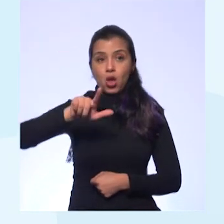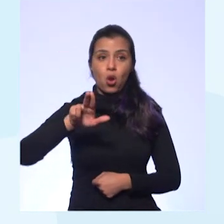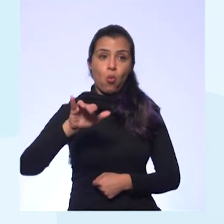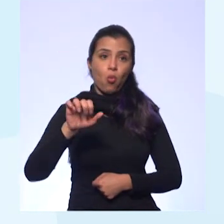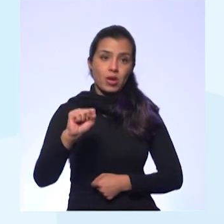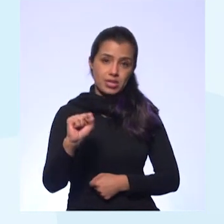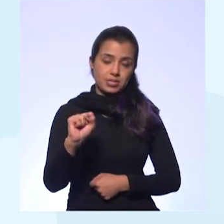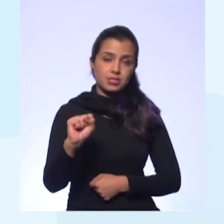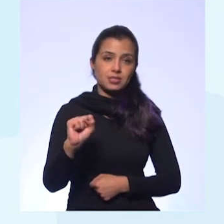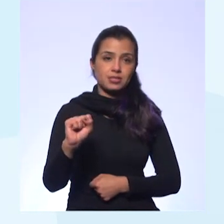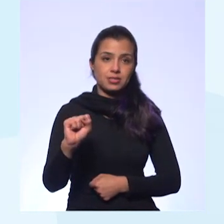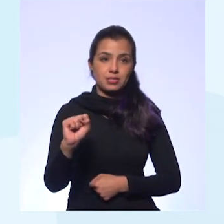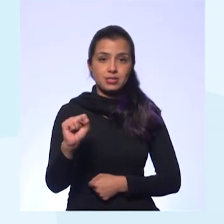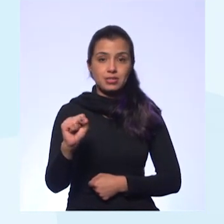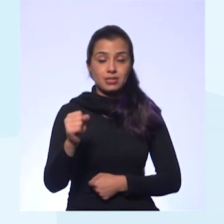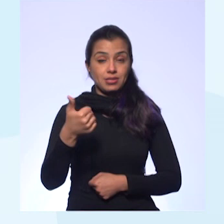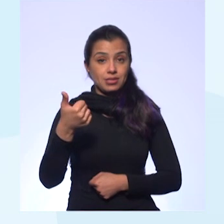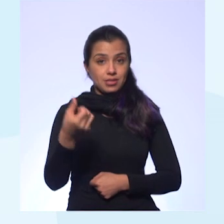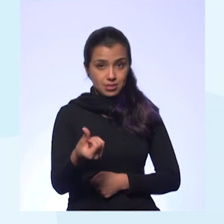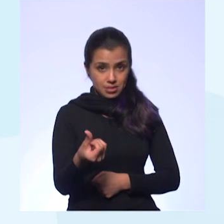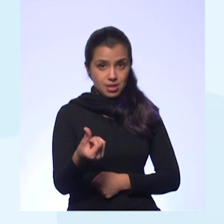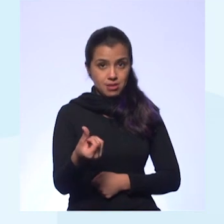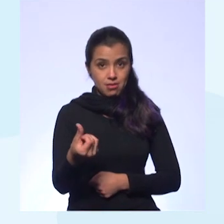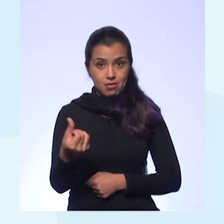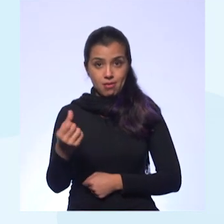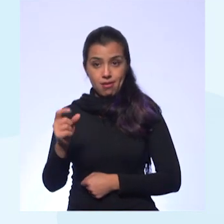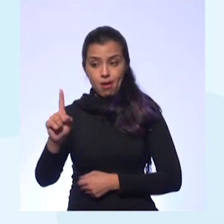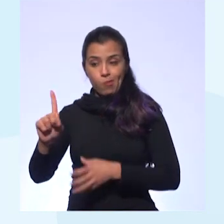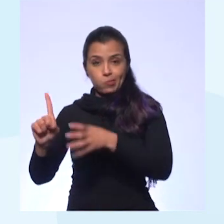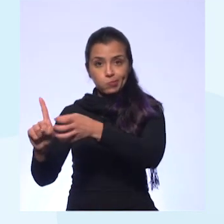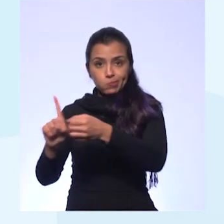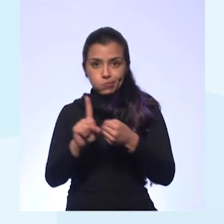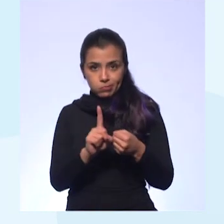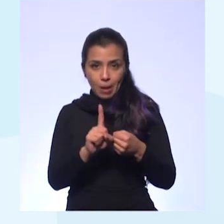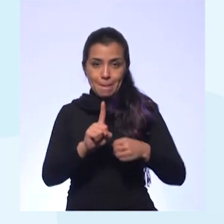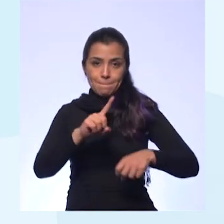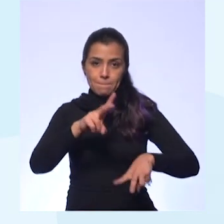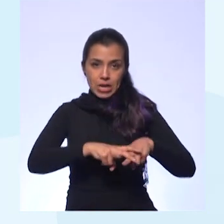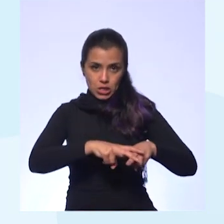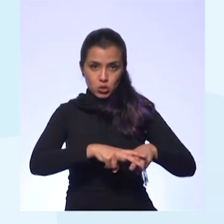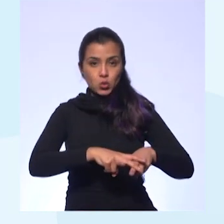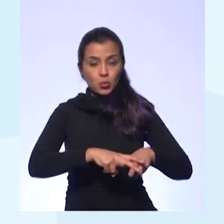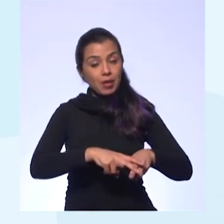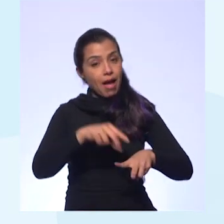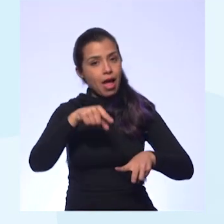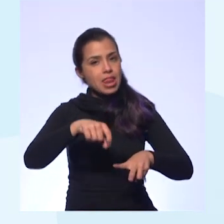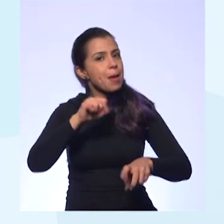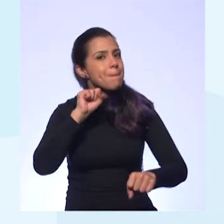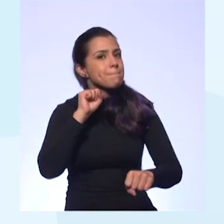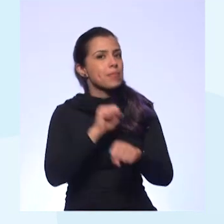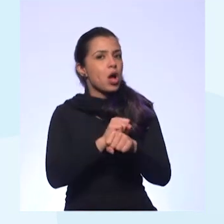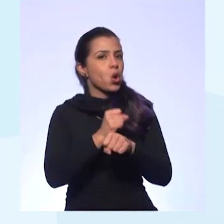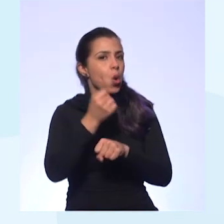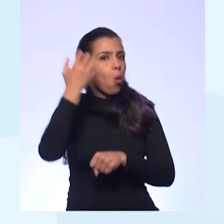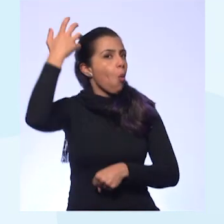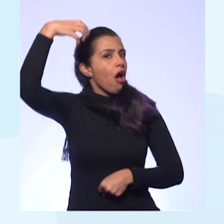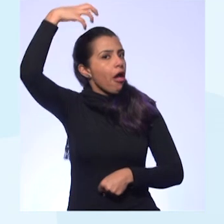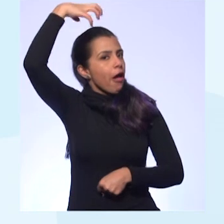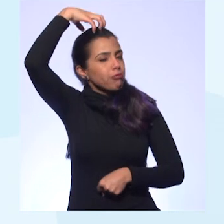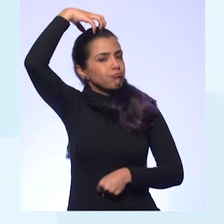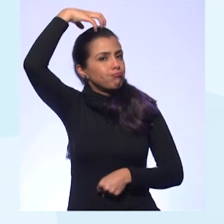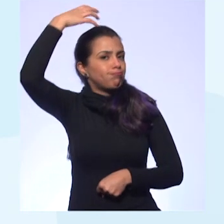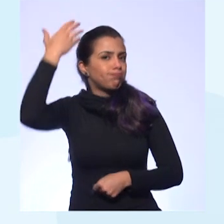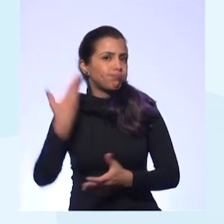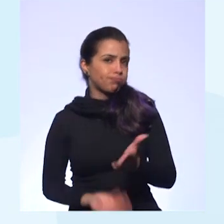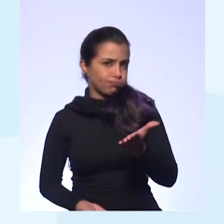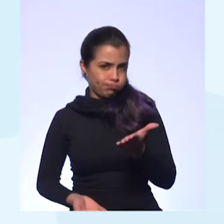que o rei Luís XVI é capturado e preso. Então, a partir desse momento, ele não é mais rei da França, ele não é mais